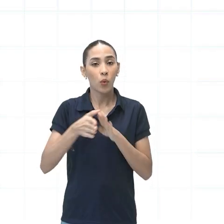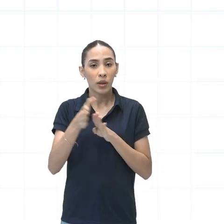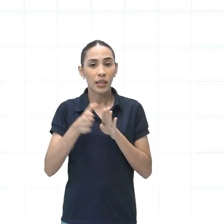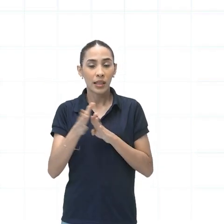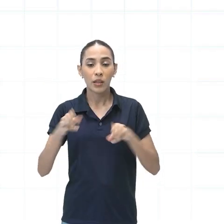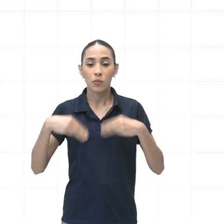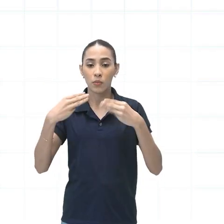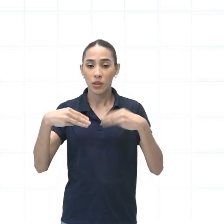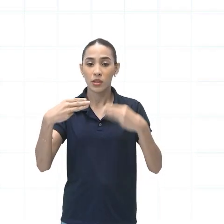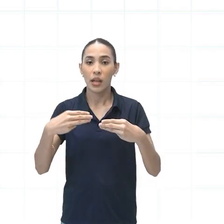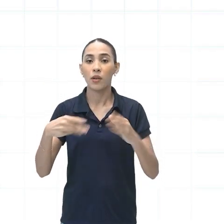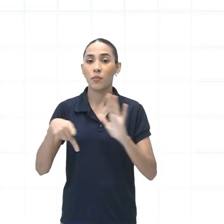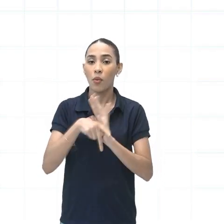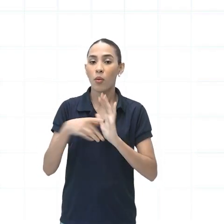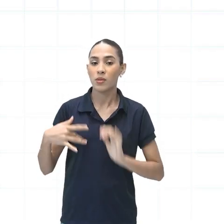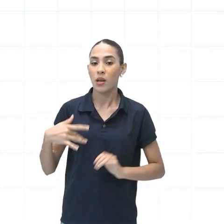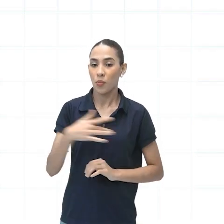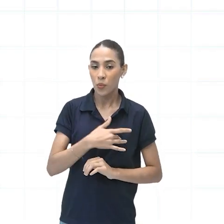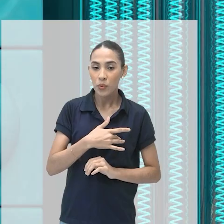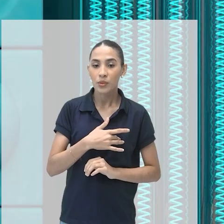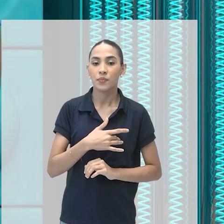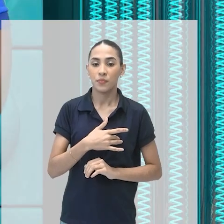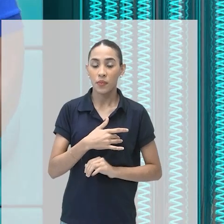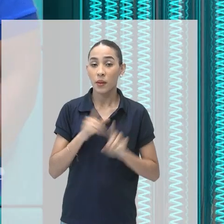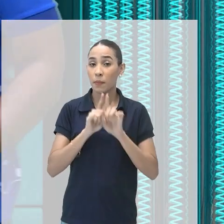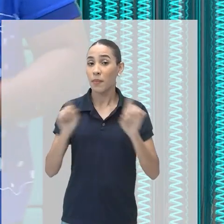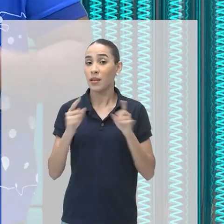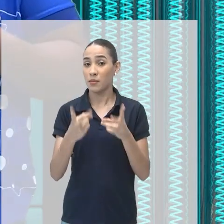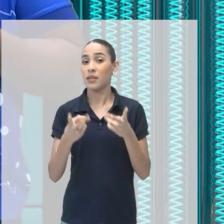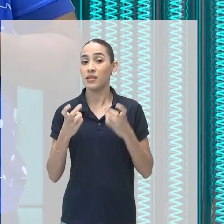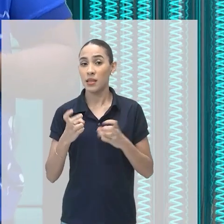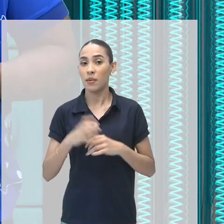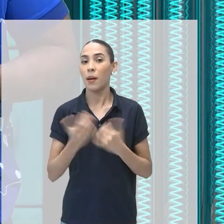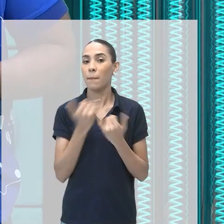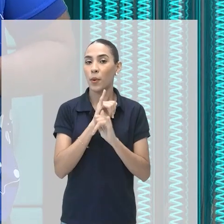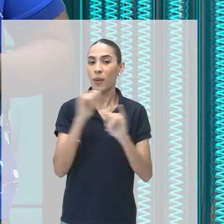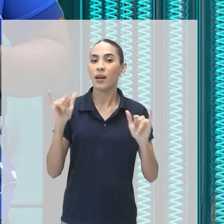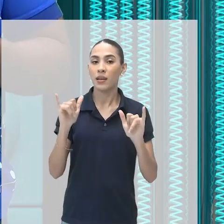pelo Ministério da Saúde. E percebam que essa